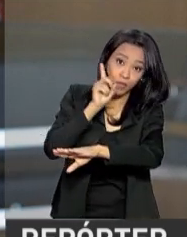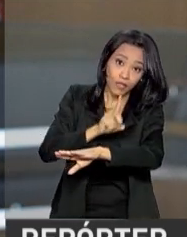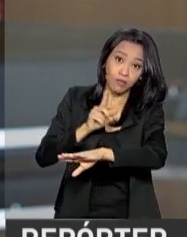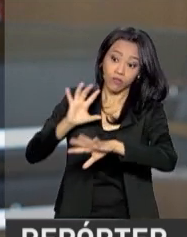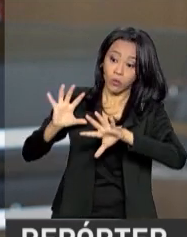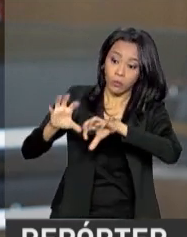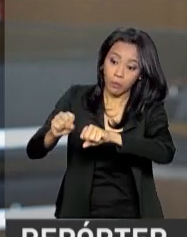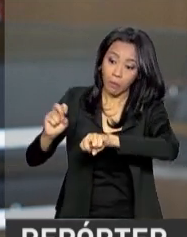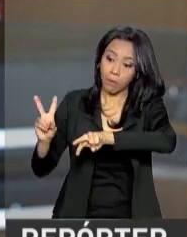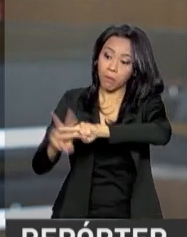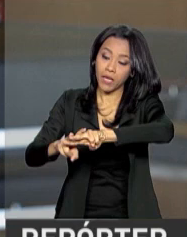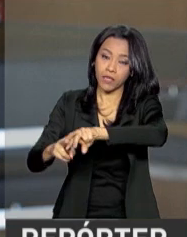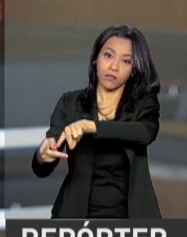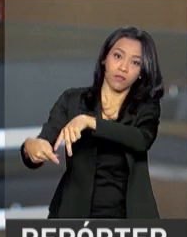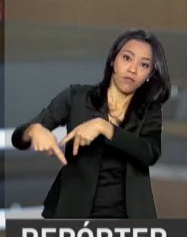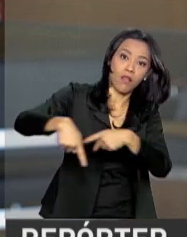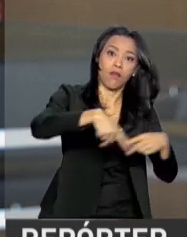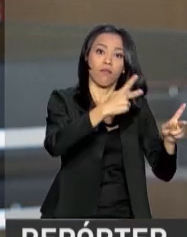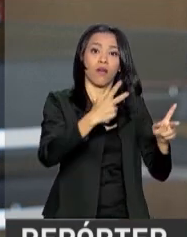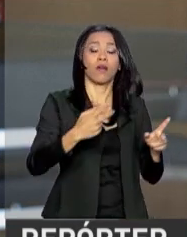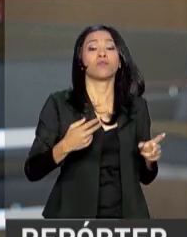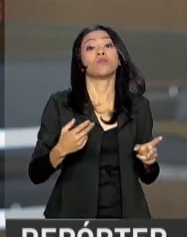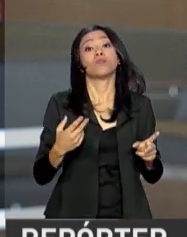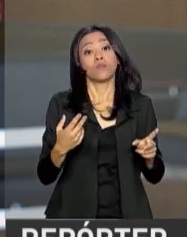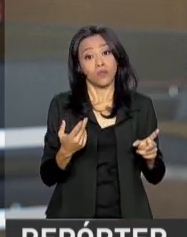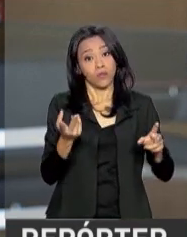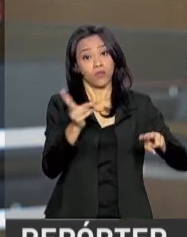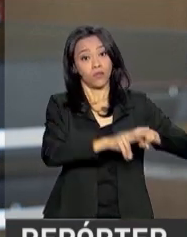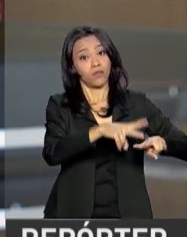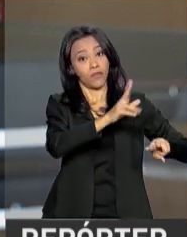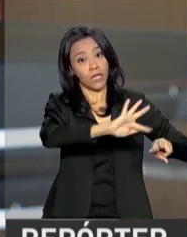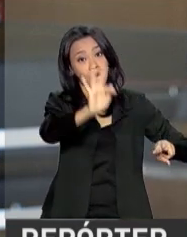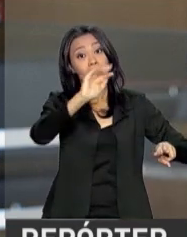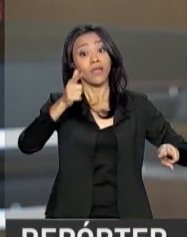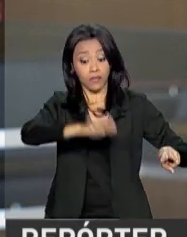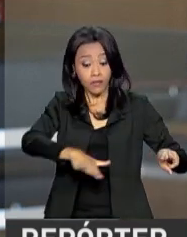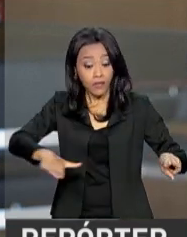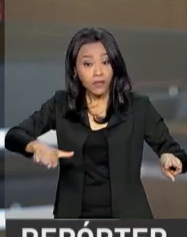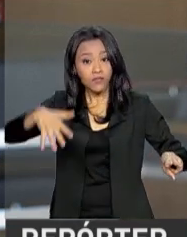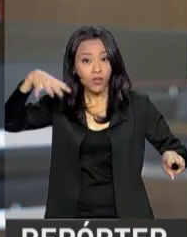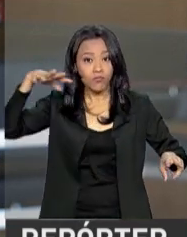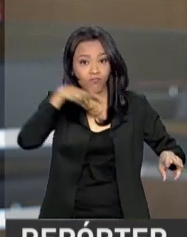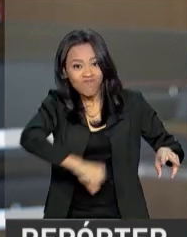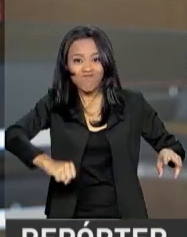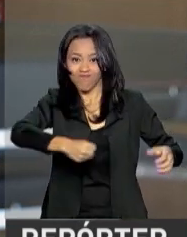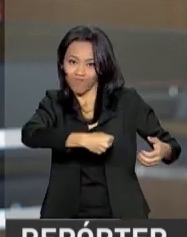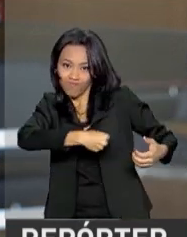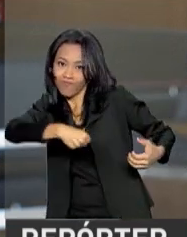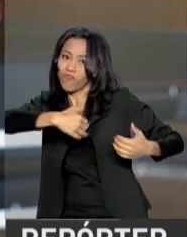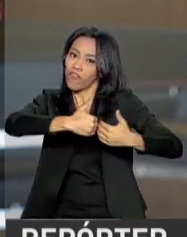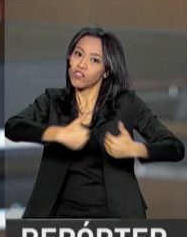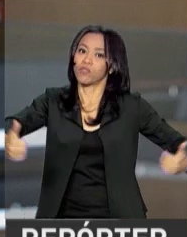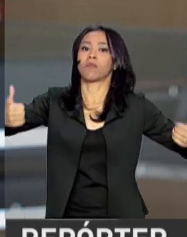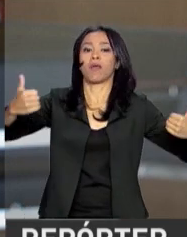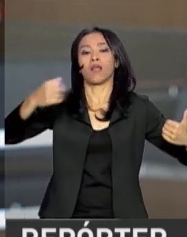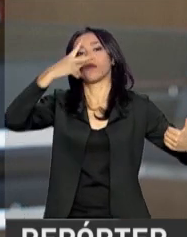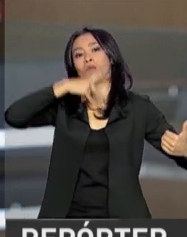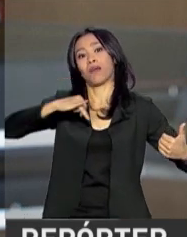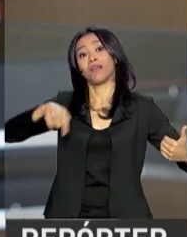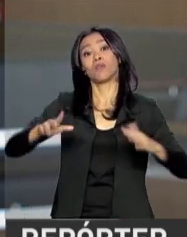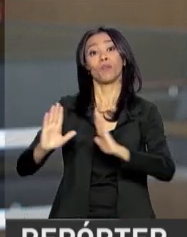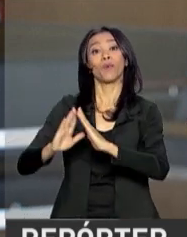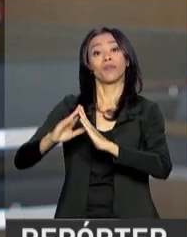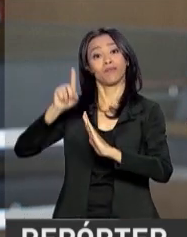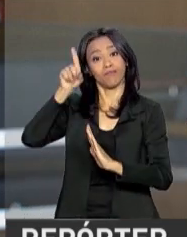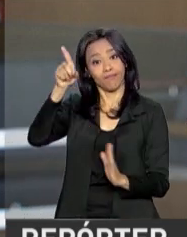presos foram levados para as pressões para as instituições federais e as crianças foram retiradas afastadas esses pais estão em abrigos